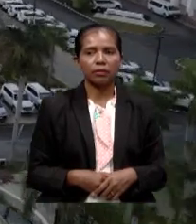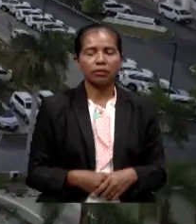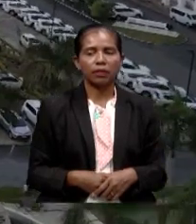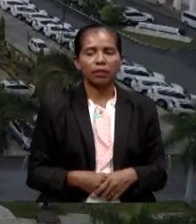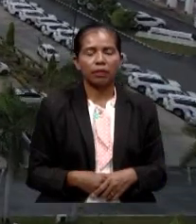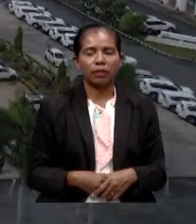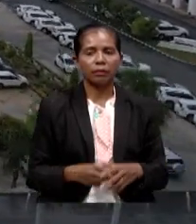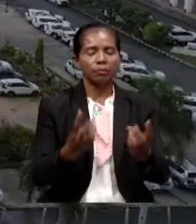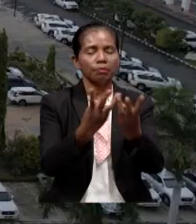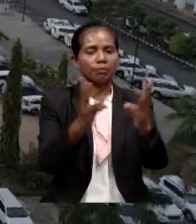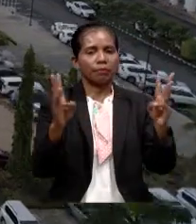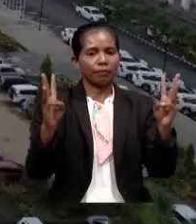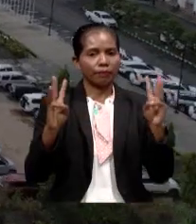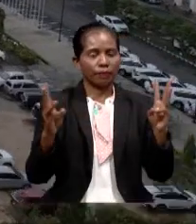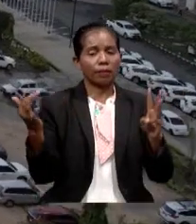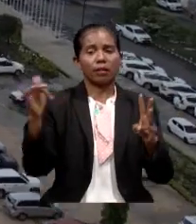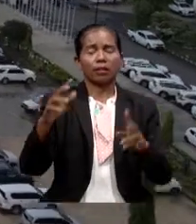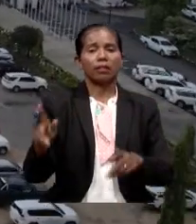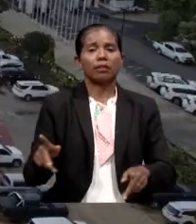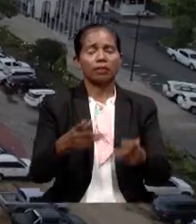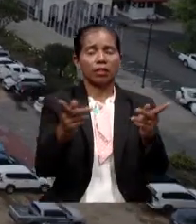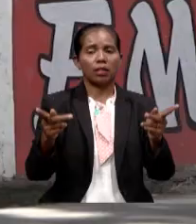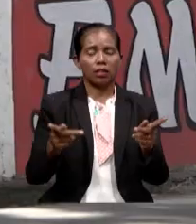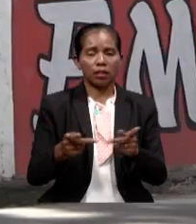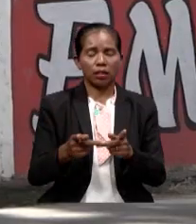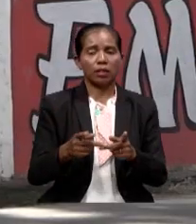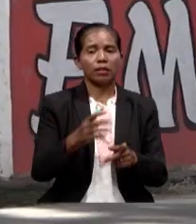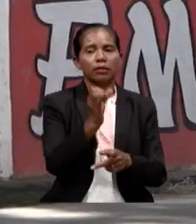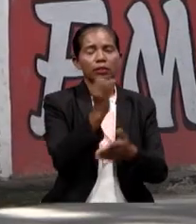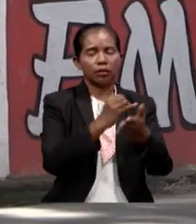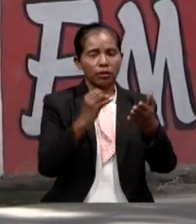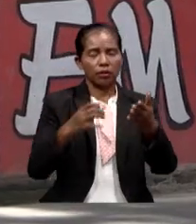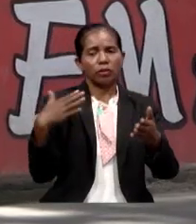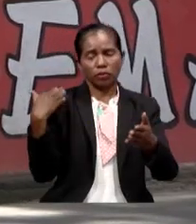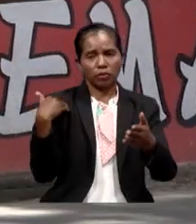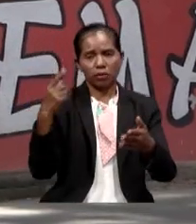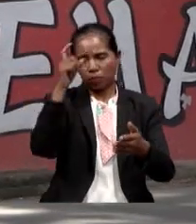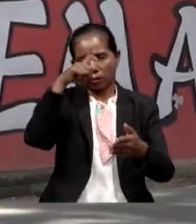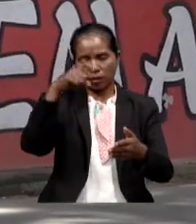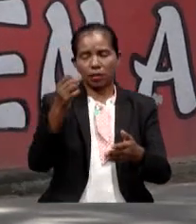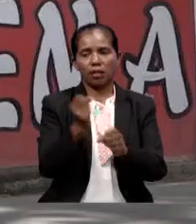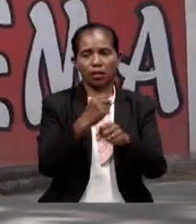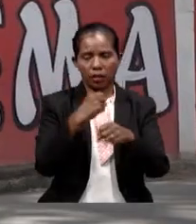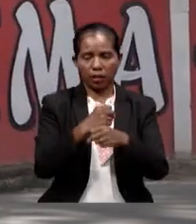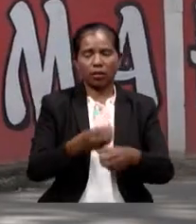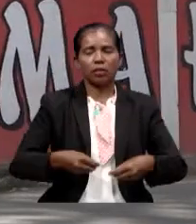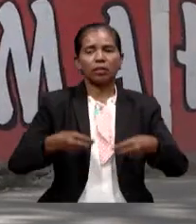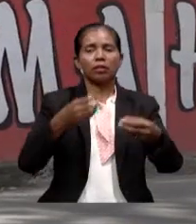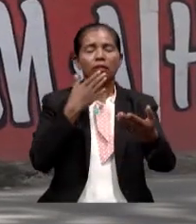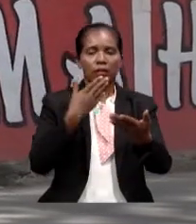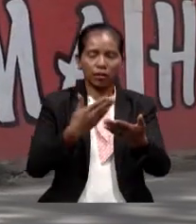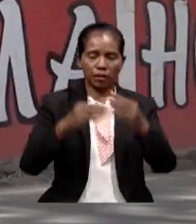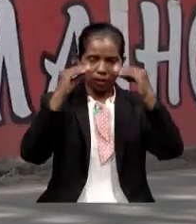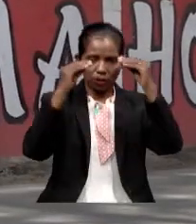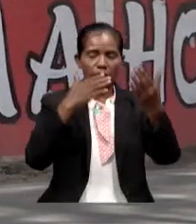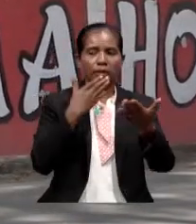Parede sira ia fatin publiku ia pintura barak balu nebe juventude kreativu sira halo podi motiva no folisau dia li